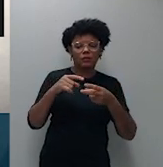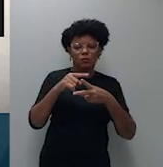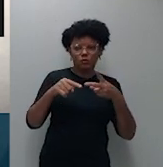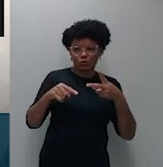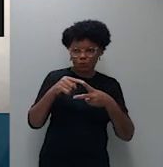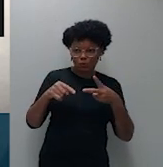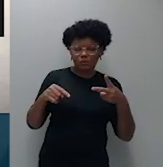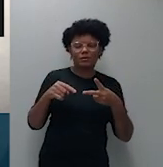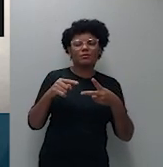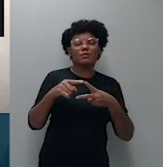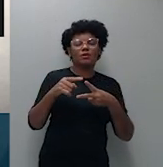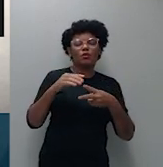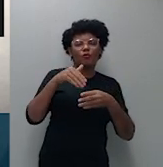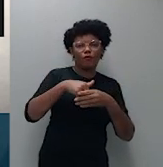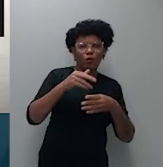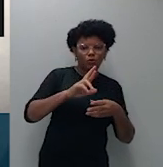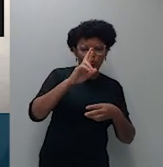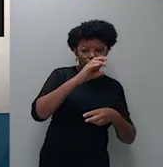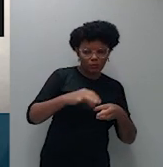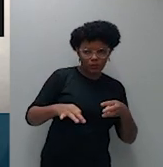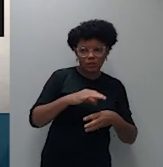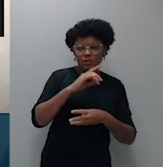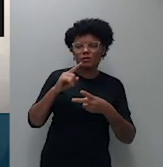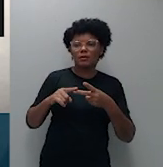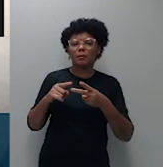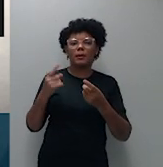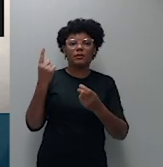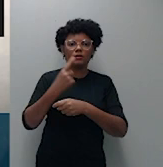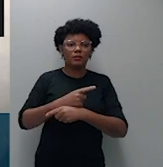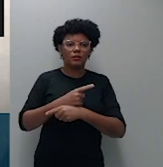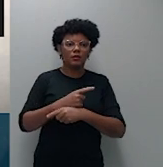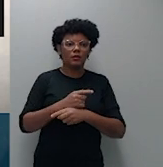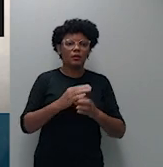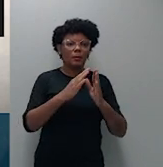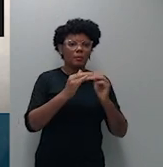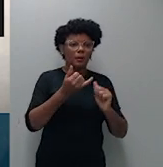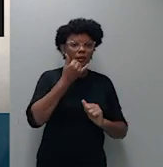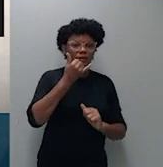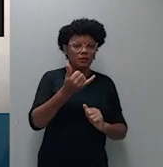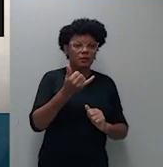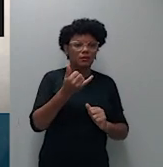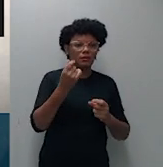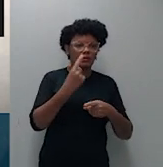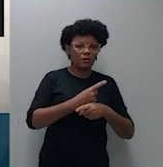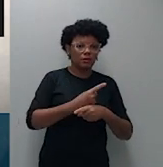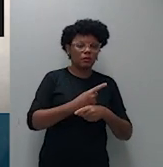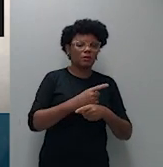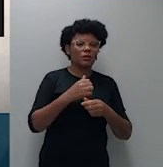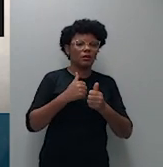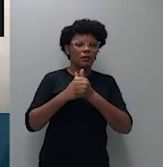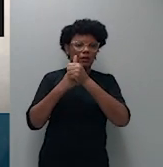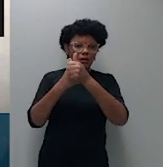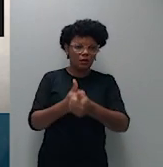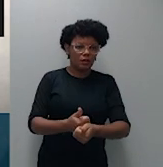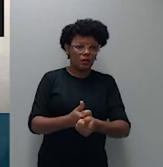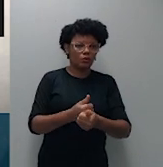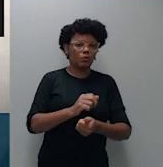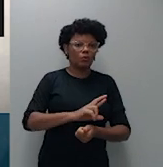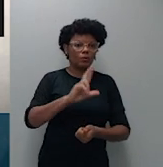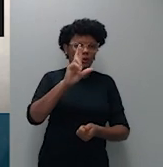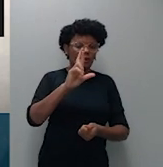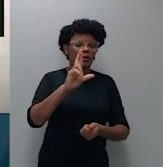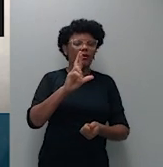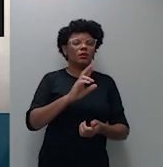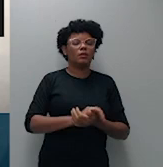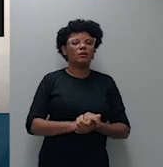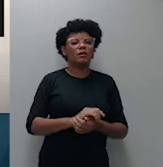trazida pelo Ministro Marco buzzi e peço venha a divergência para aderir ao voto do relator também